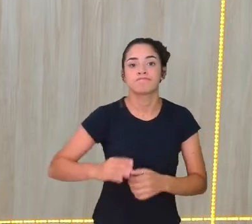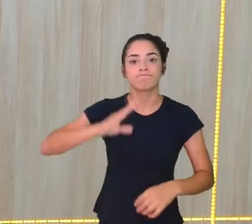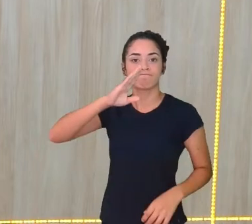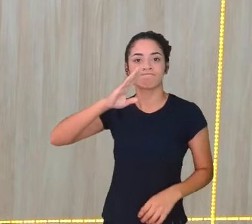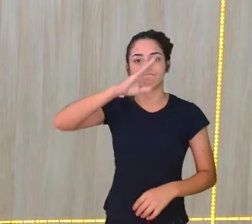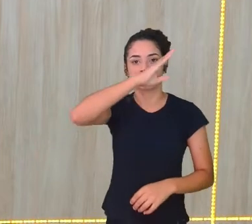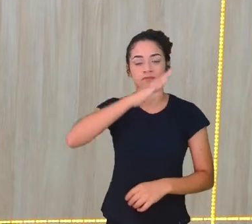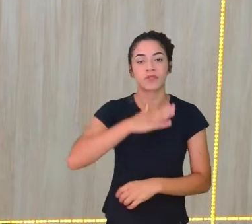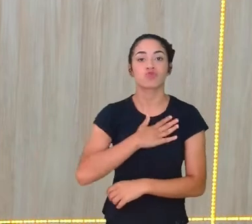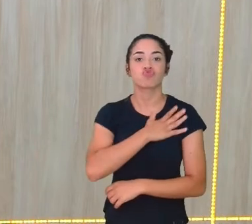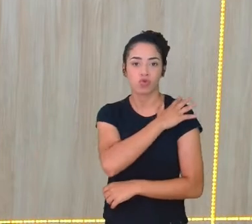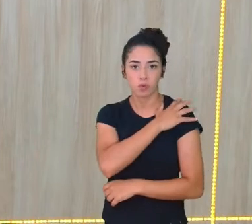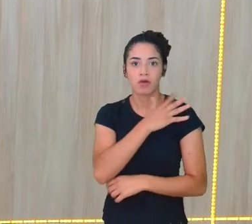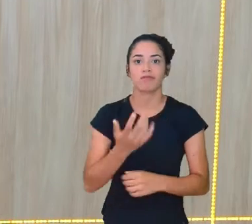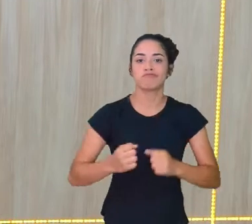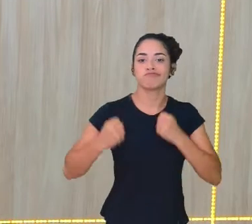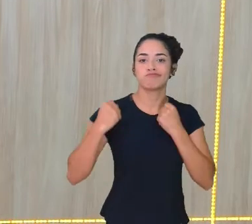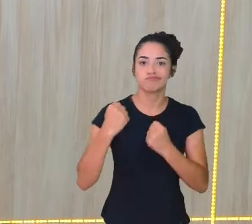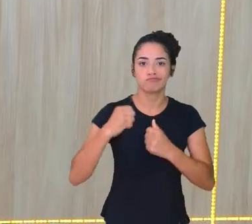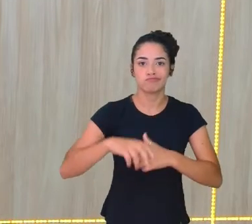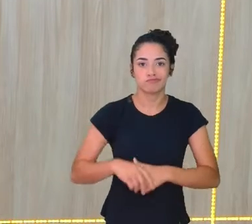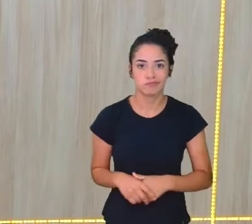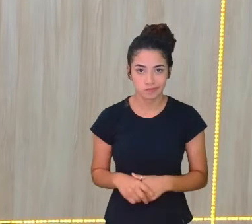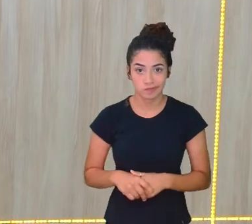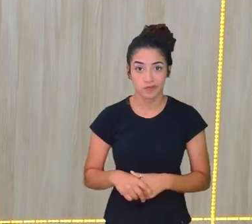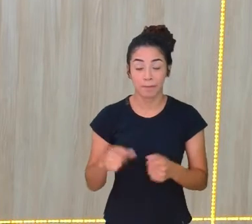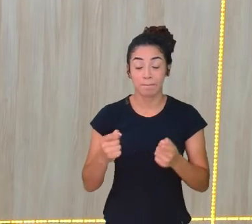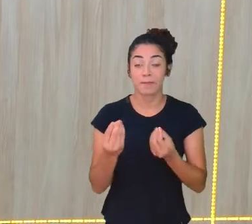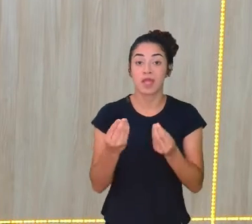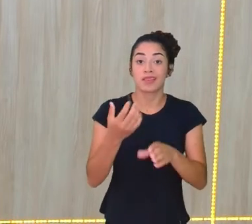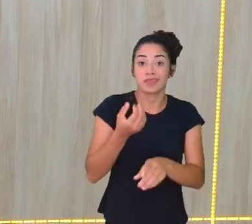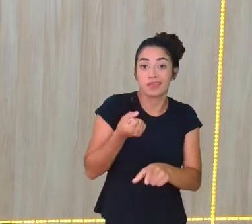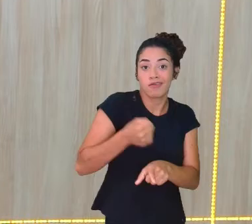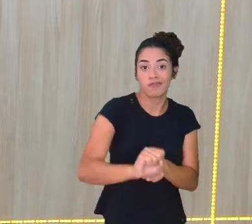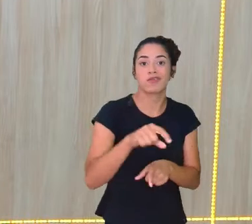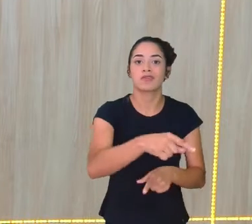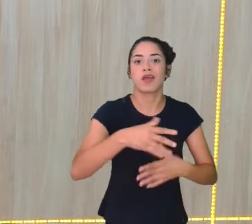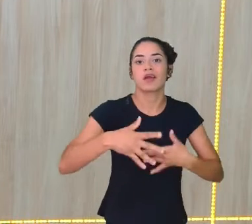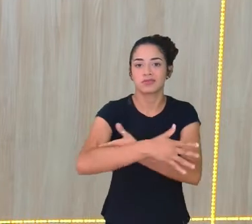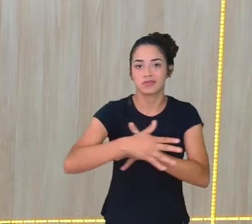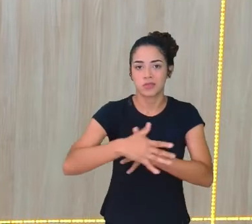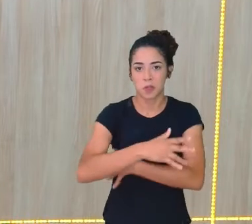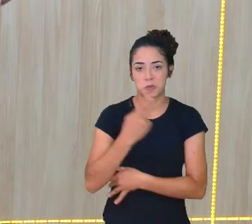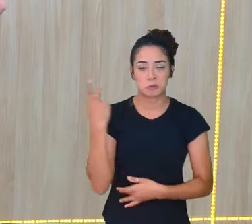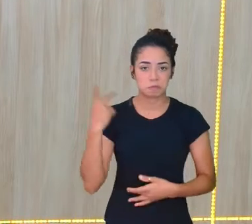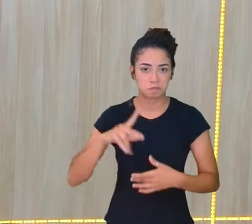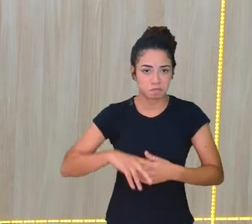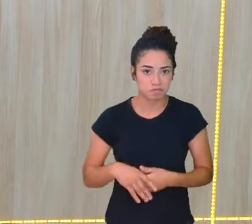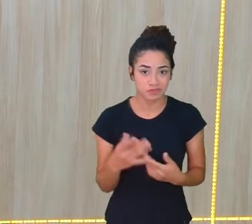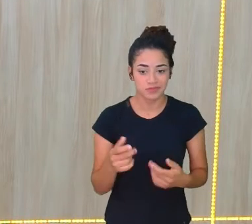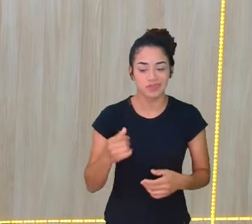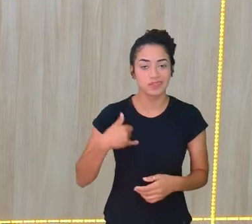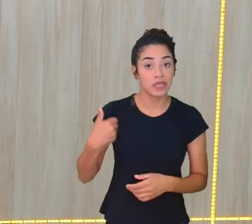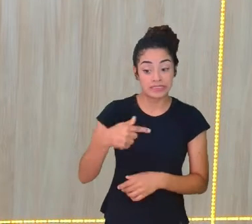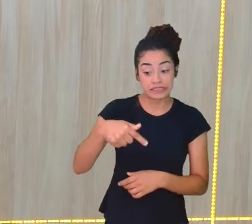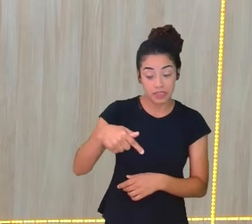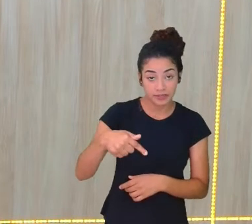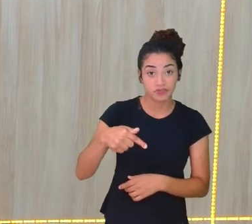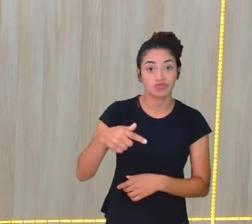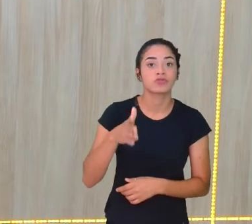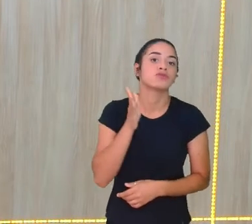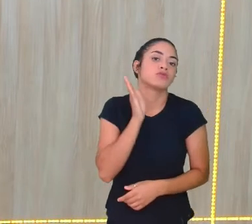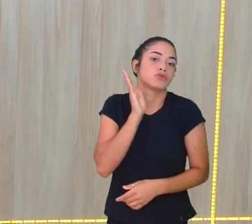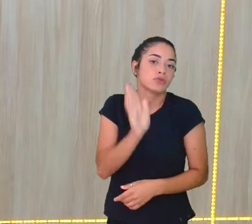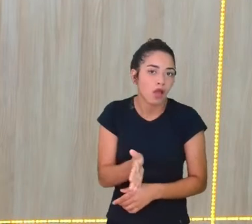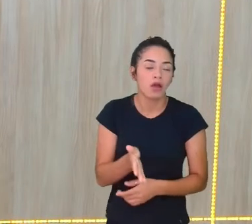soldados espartanos fortes, né, para defender a sua cidade-estado. Então, aos 7 anos, essas crianças elas